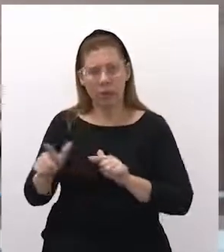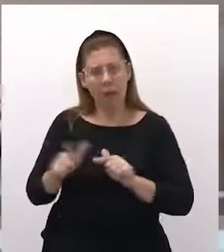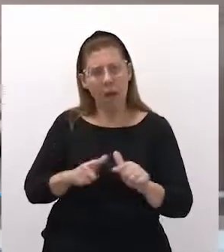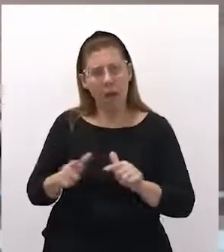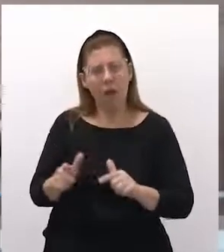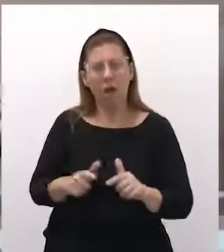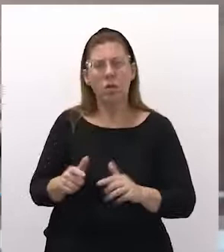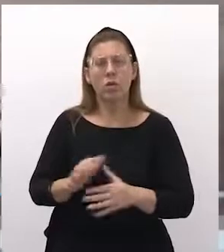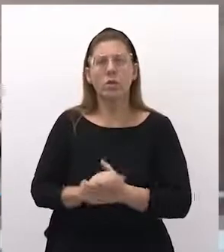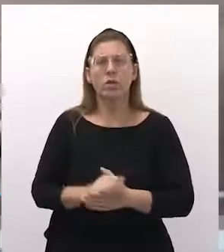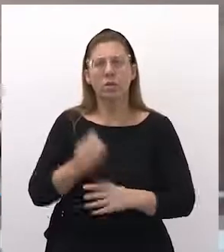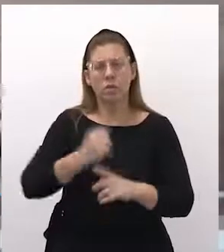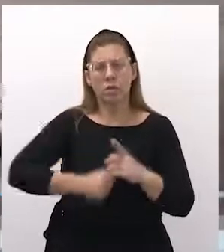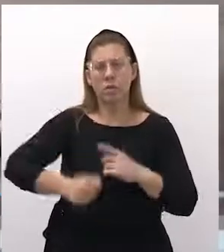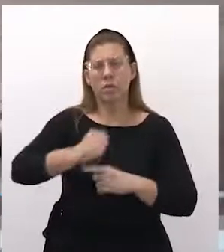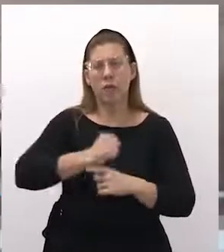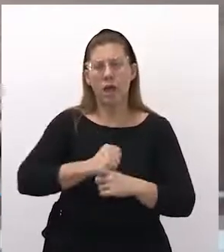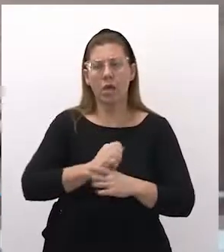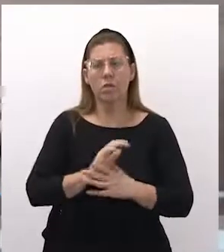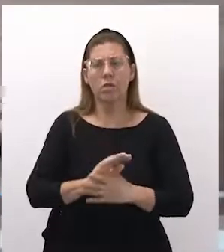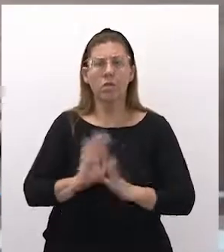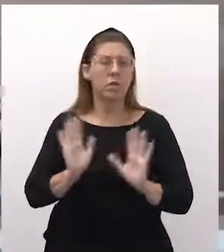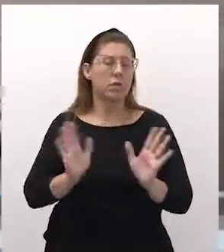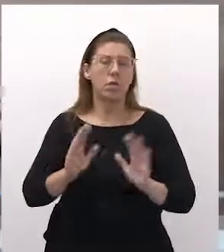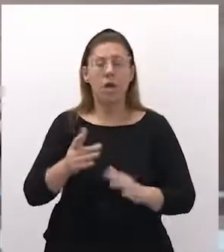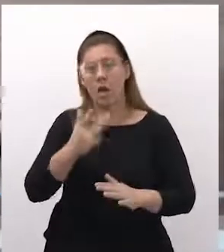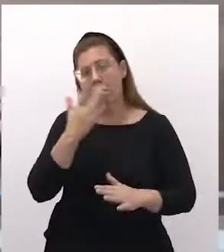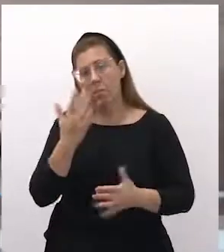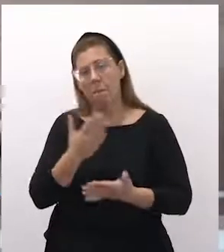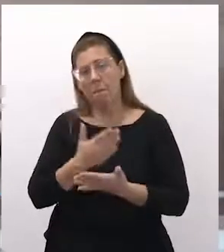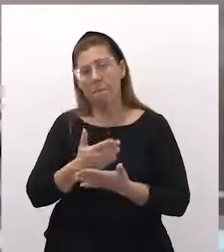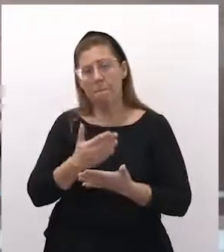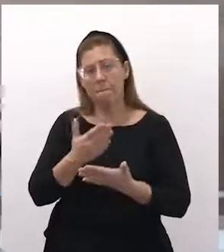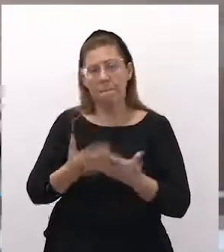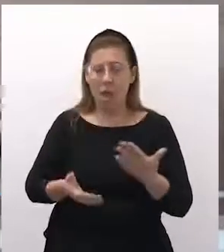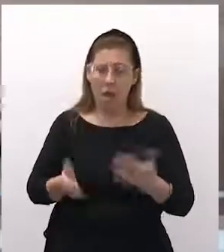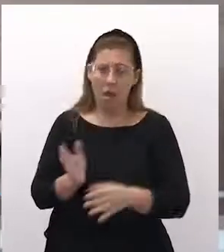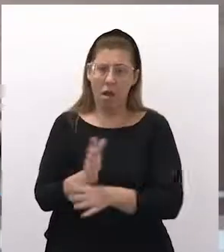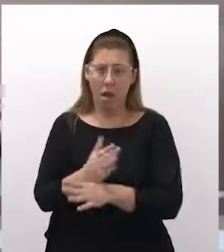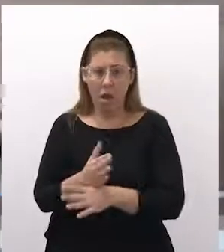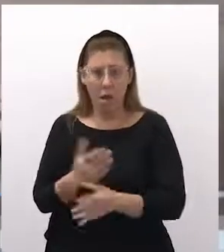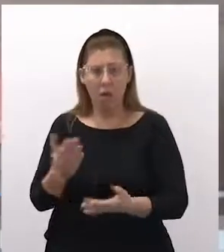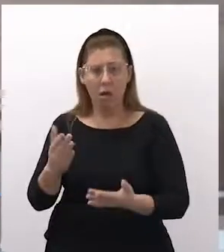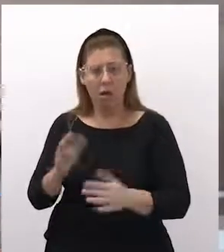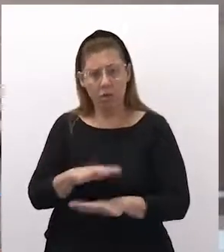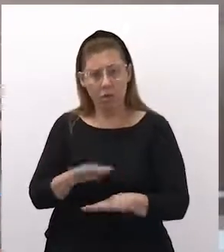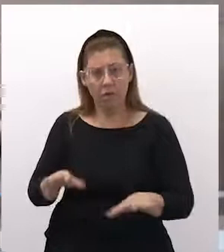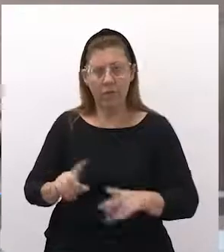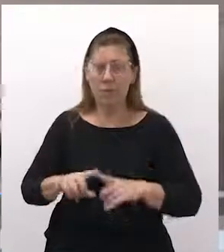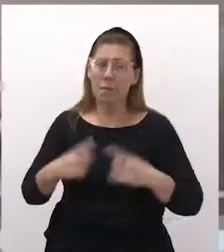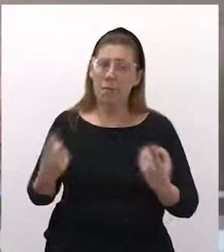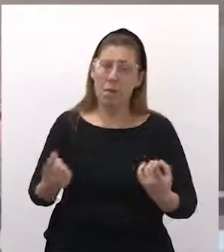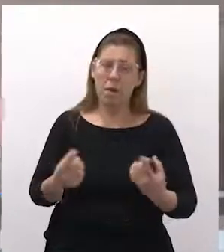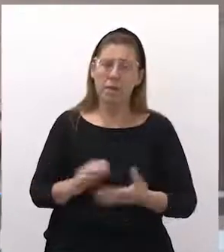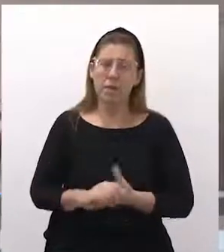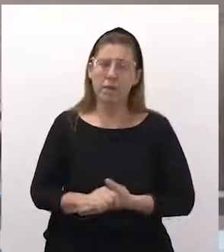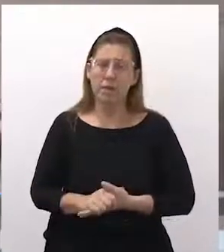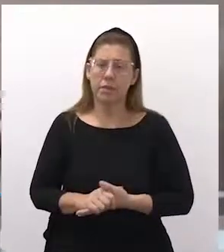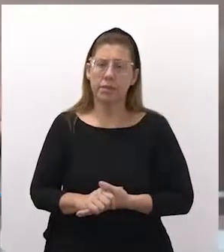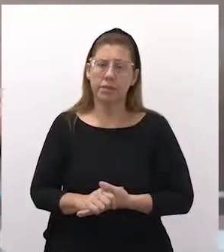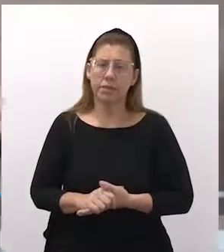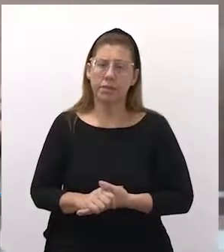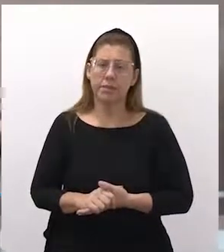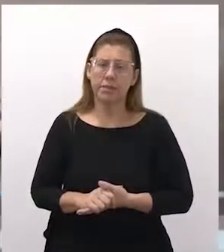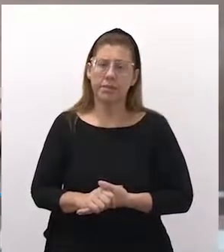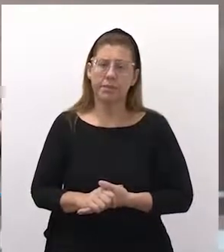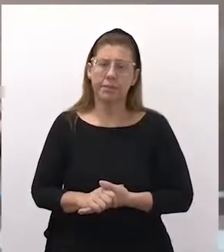das sociedades, é algo de adulto. Não que a pessoa perca esse status de infância, mas que normalmente, durante o período da infância, ele não